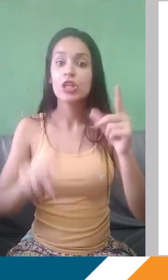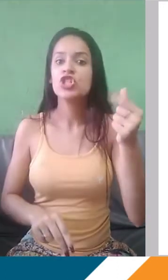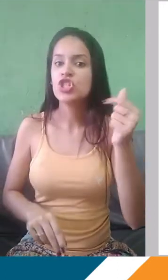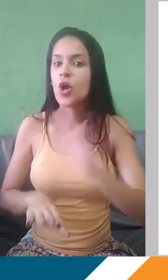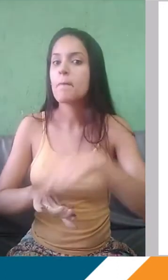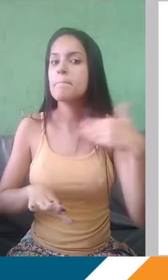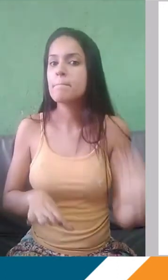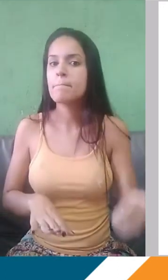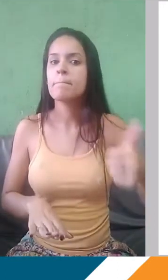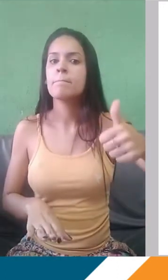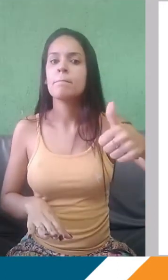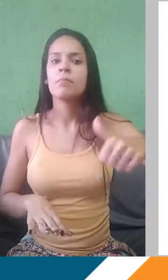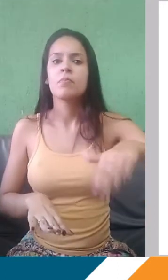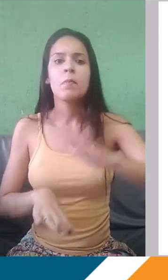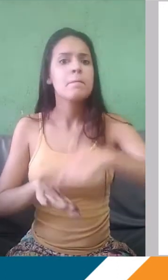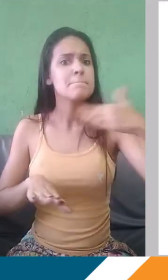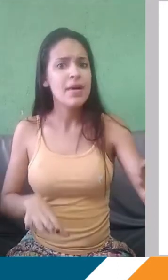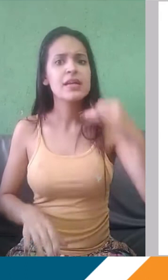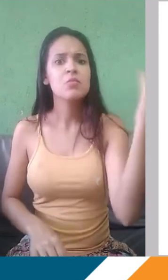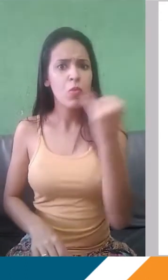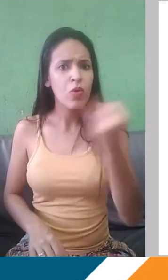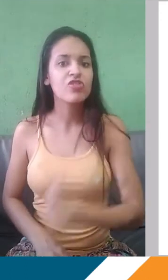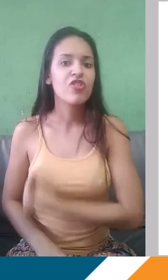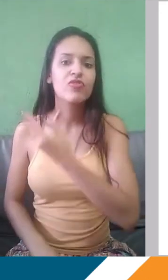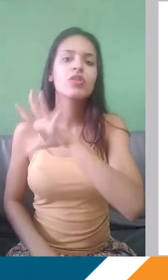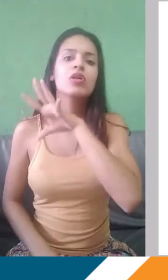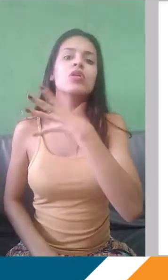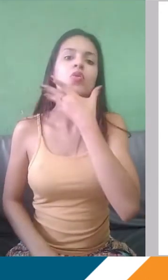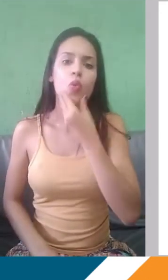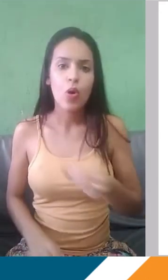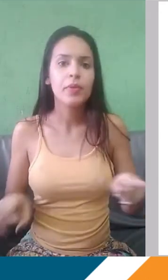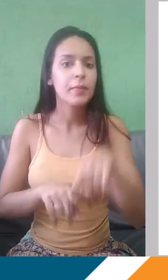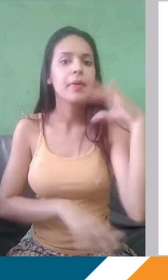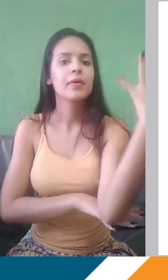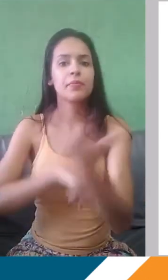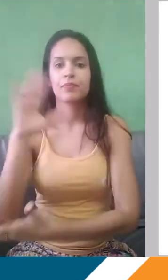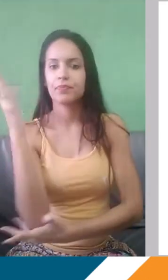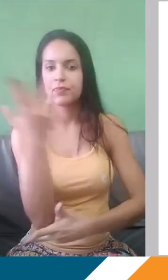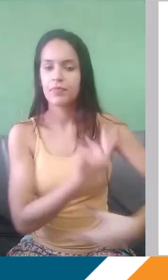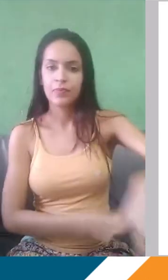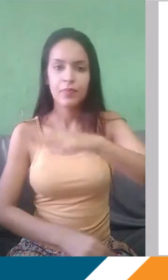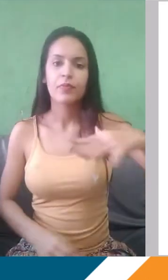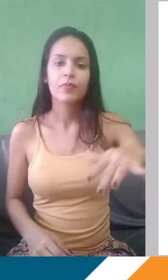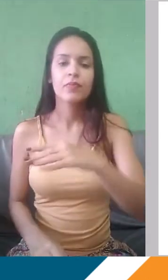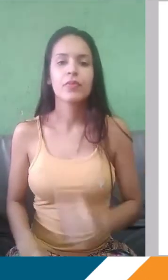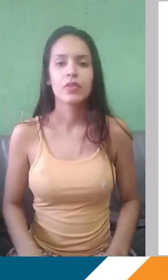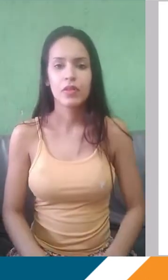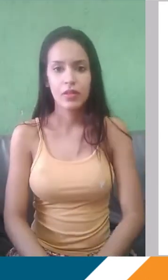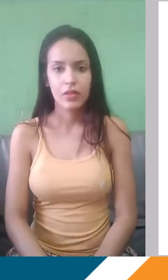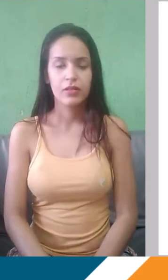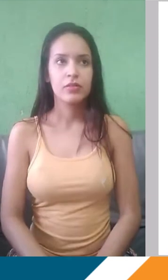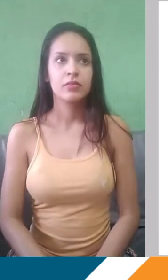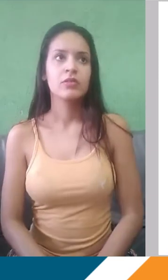mais importante do que a vida humana e o meio ambiente. Nessa distorção de valores, os símbolos representativos